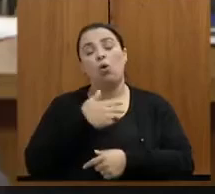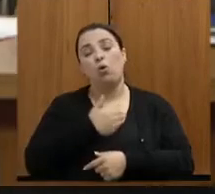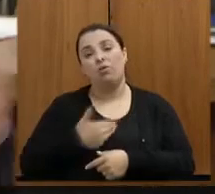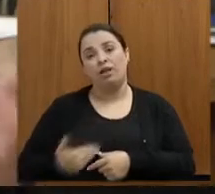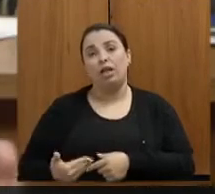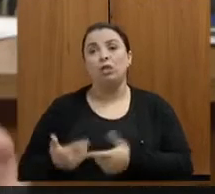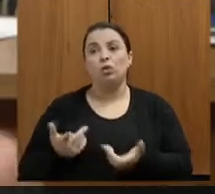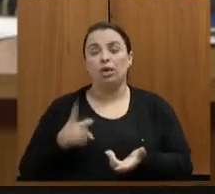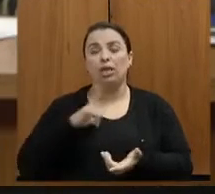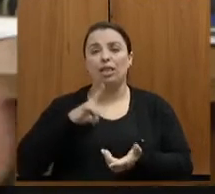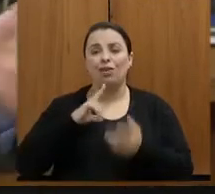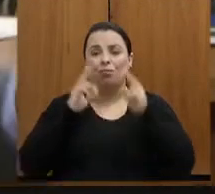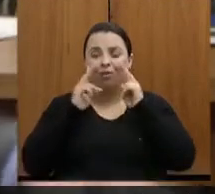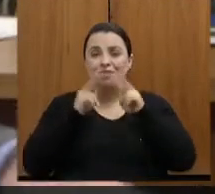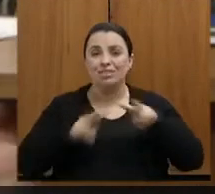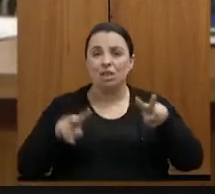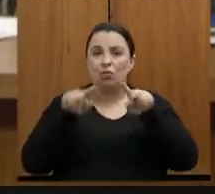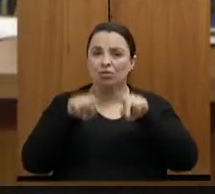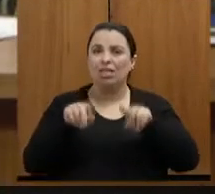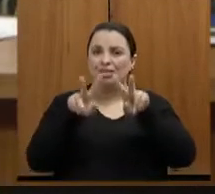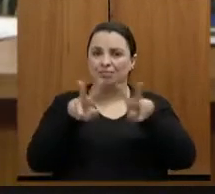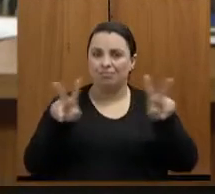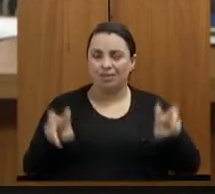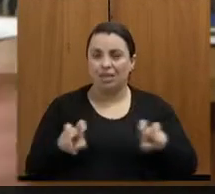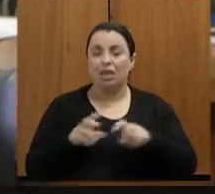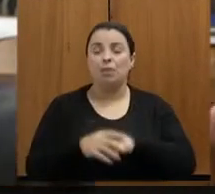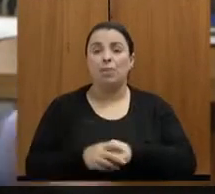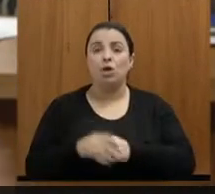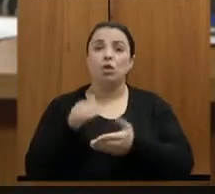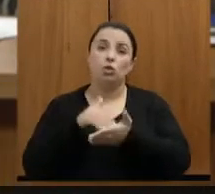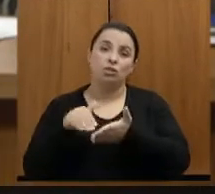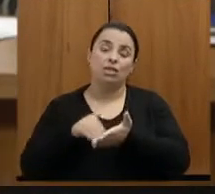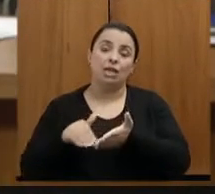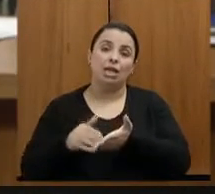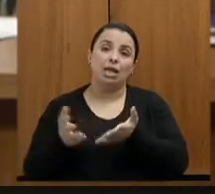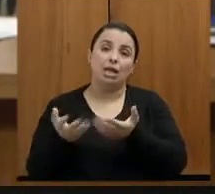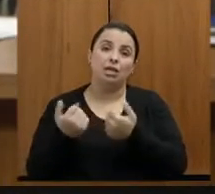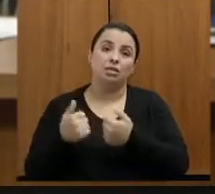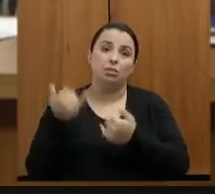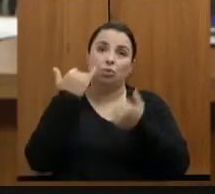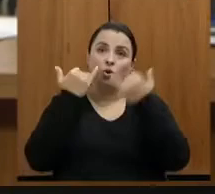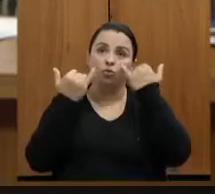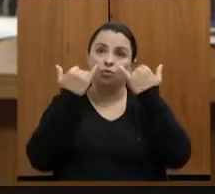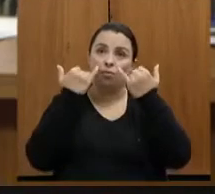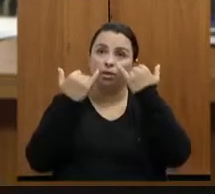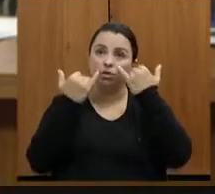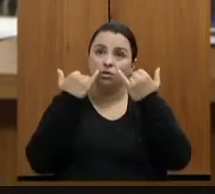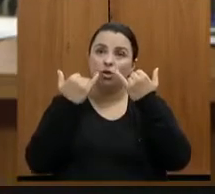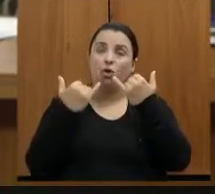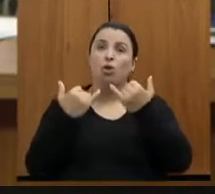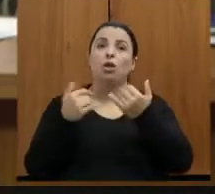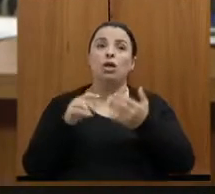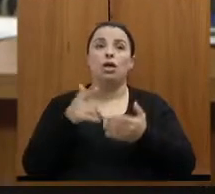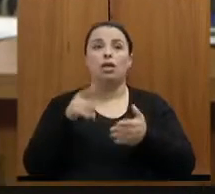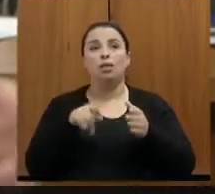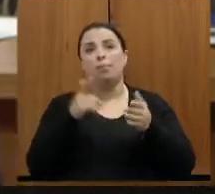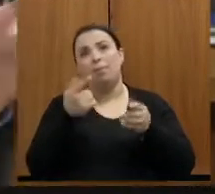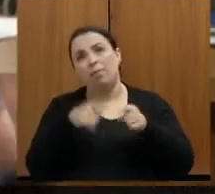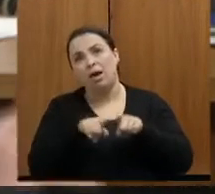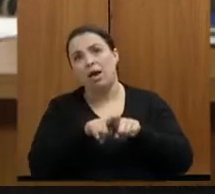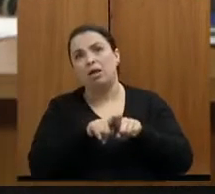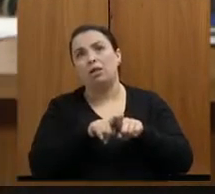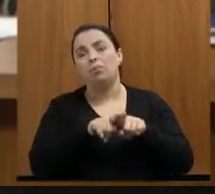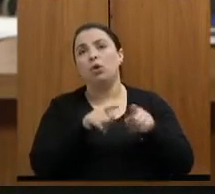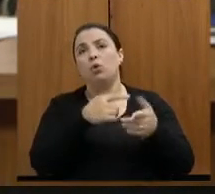secretário que recebeu a diretriz ainda na ocasião, dentro, ocupando o cargo de Subsecretário de Desenvolvimento Regional, e que